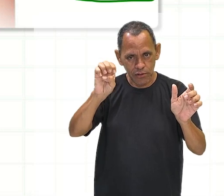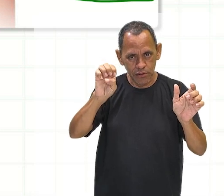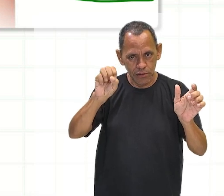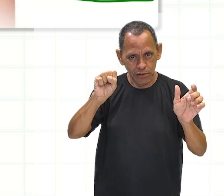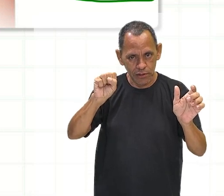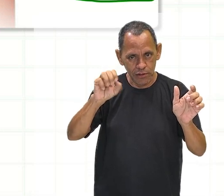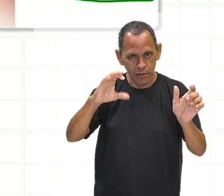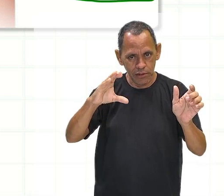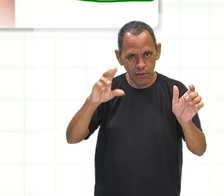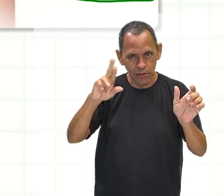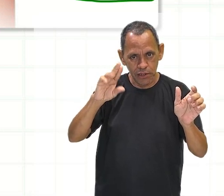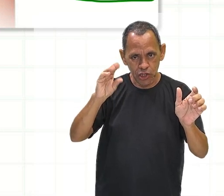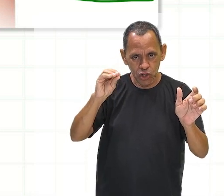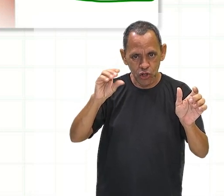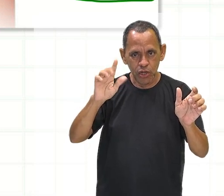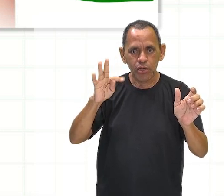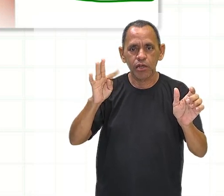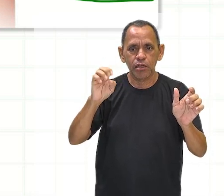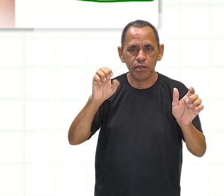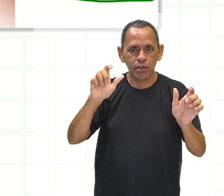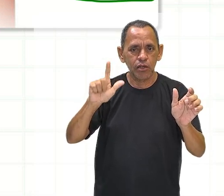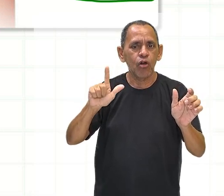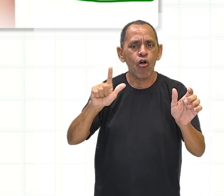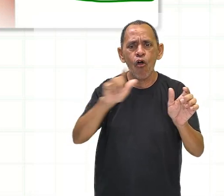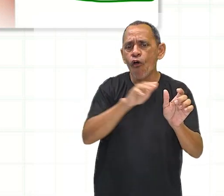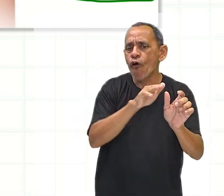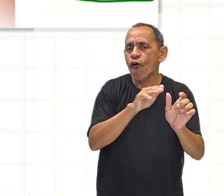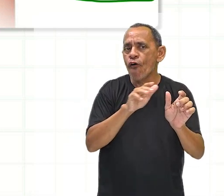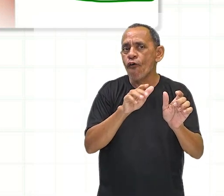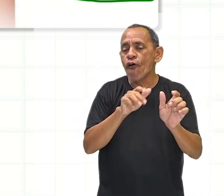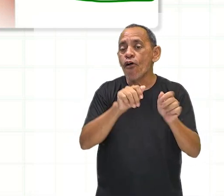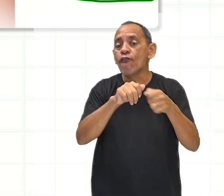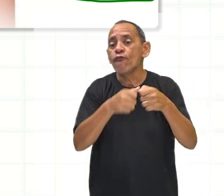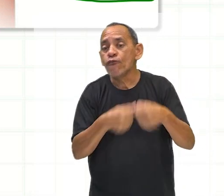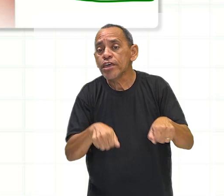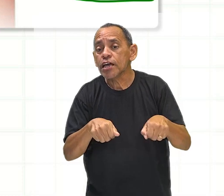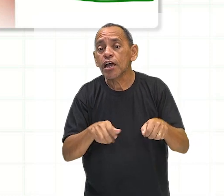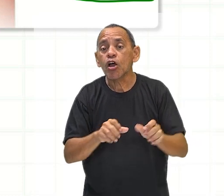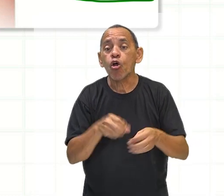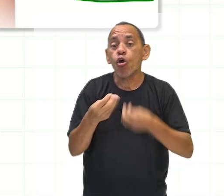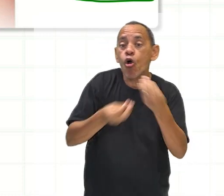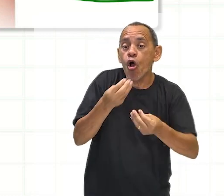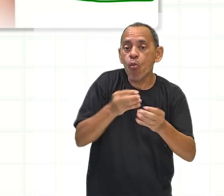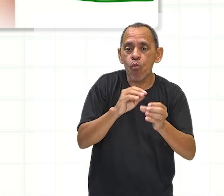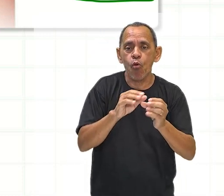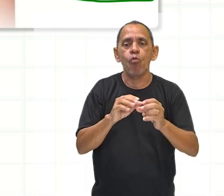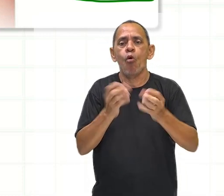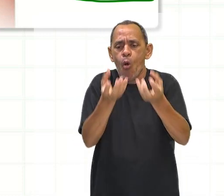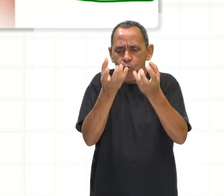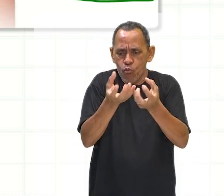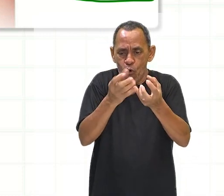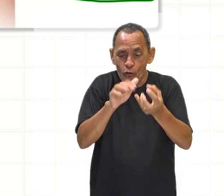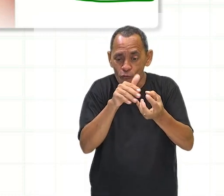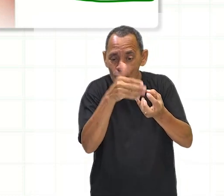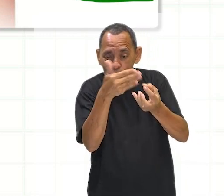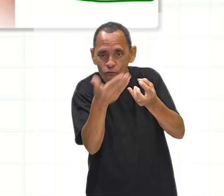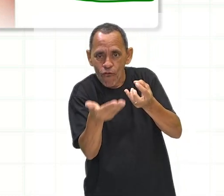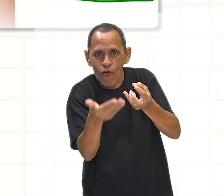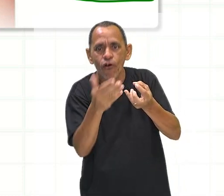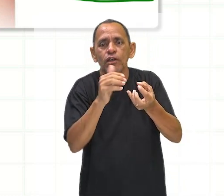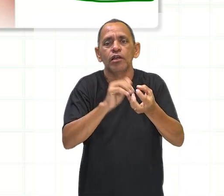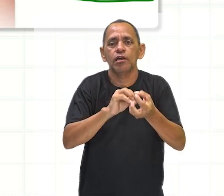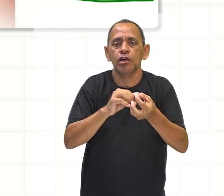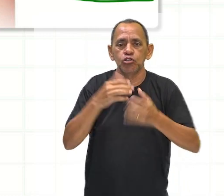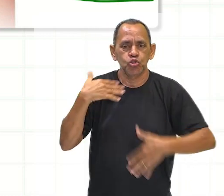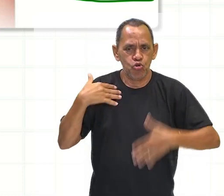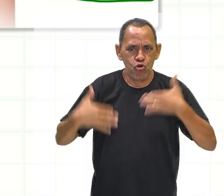De deixar os testículos fora do corpo, para manter essa temperatura. Então olha aí, isso garante a eficiência